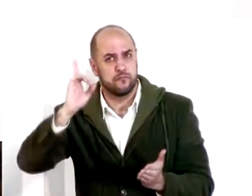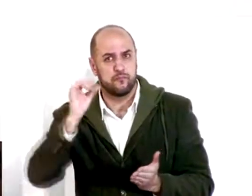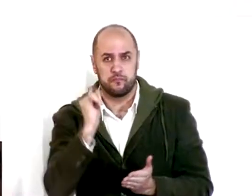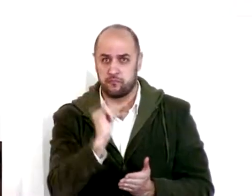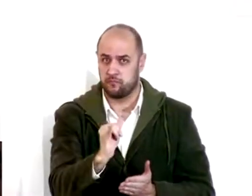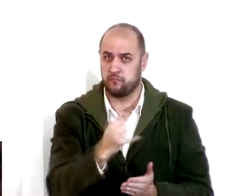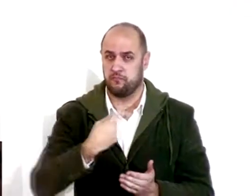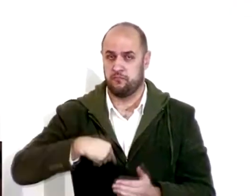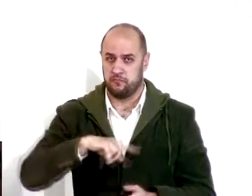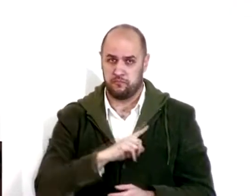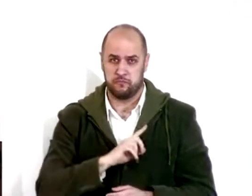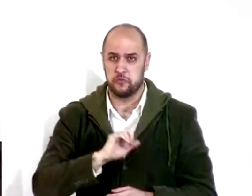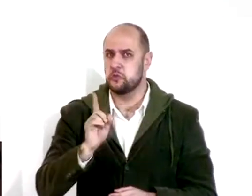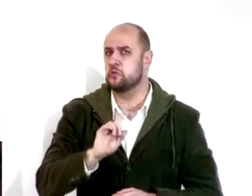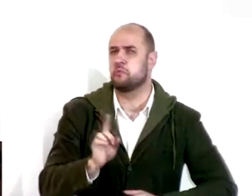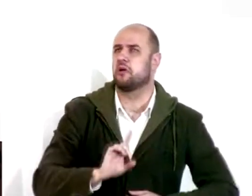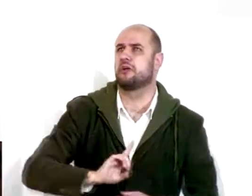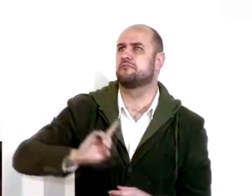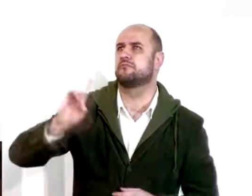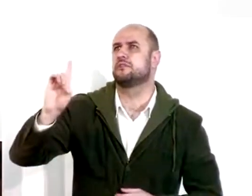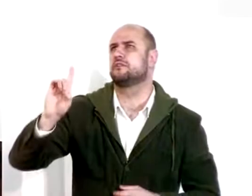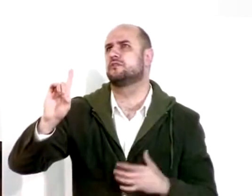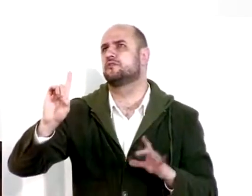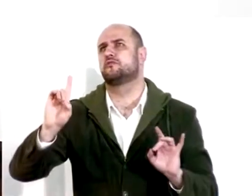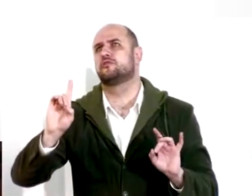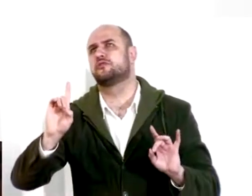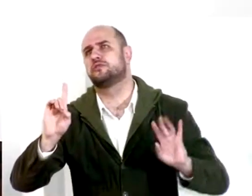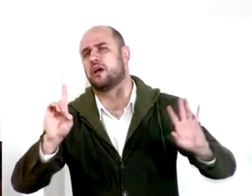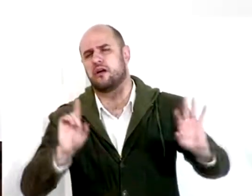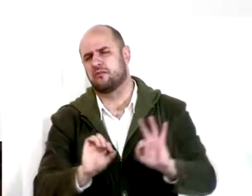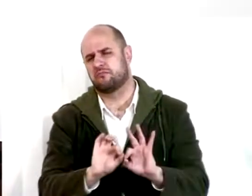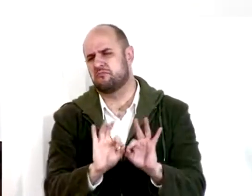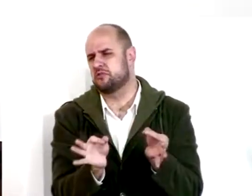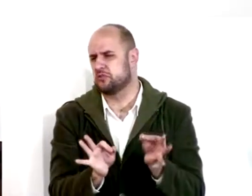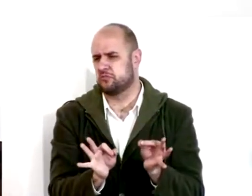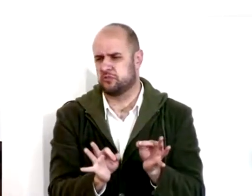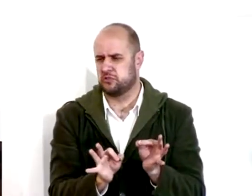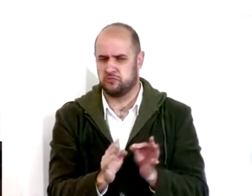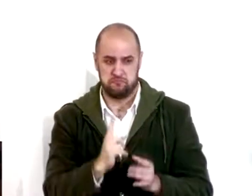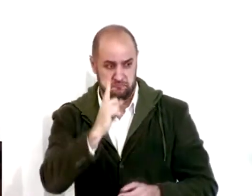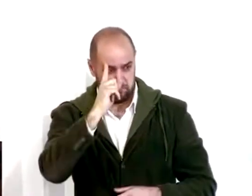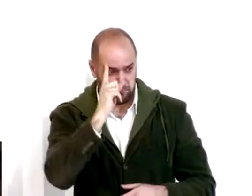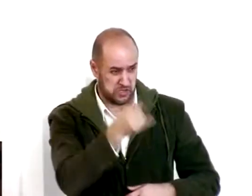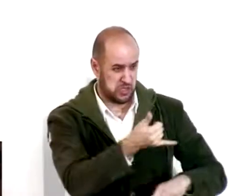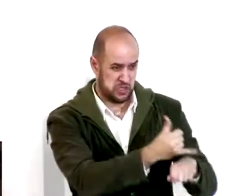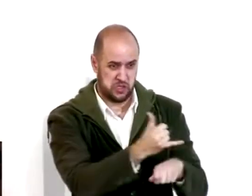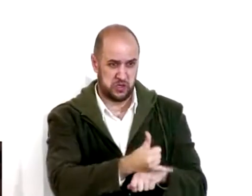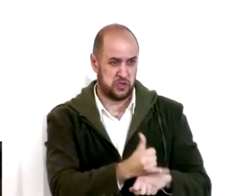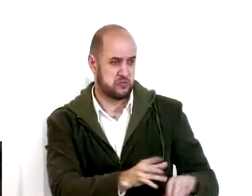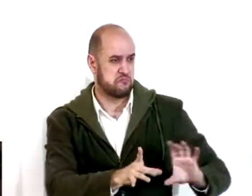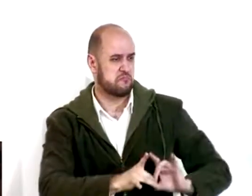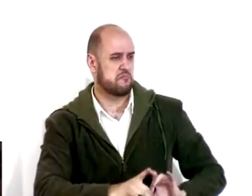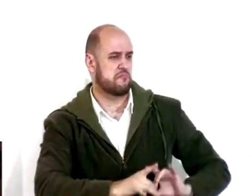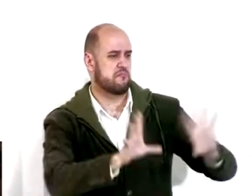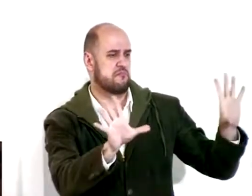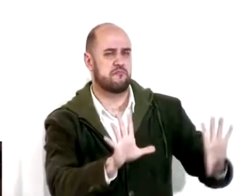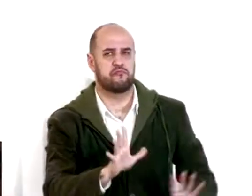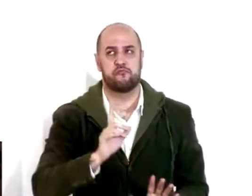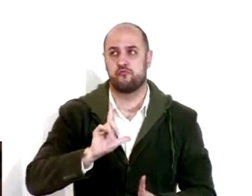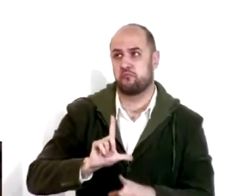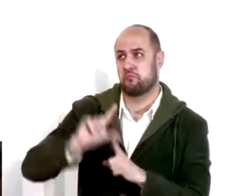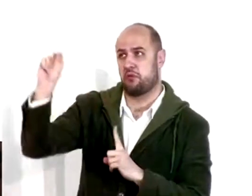nos apresenta não é um Deus que simplesmente estabeleceu governantes e dá as costas ao seu